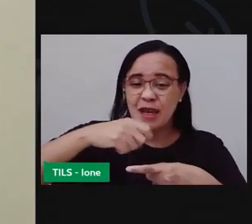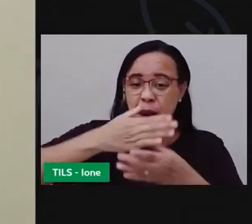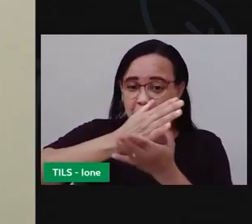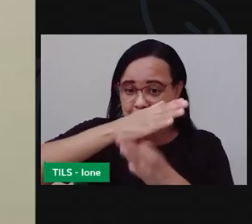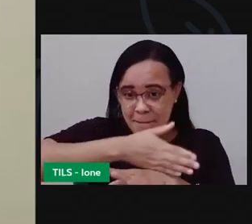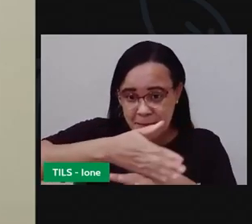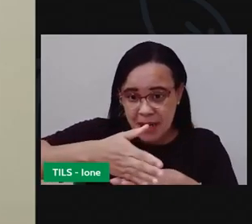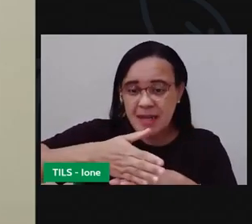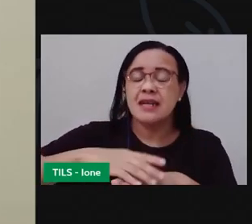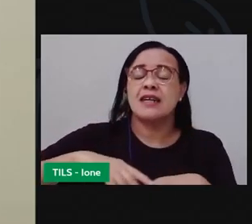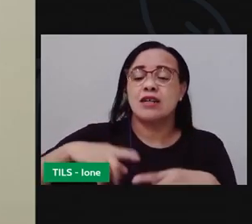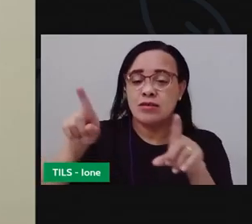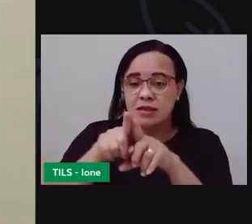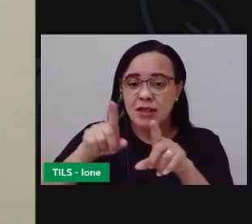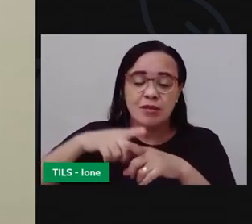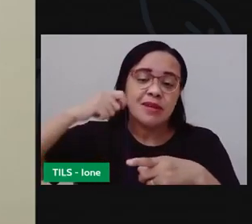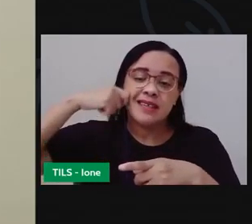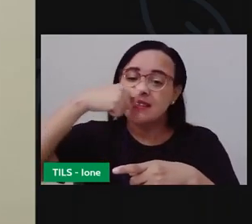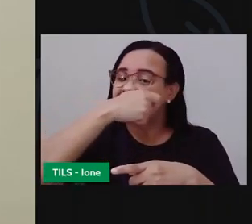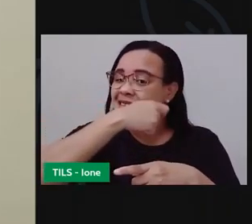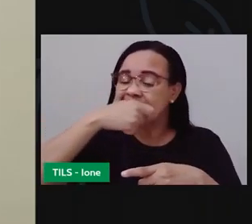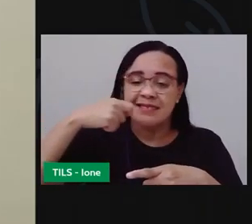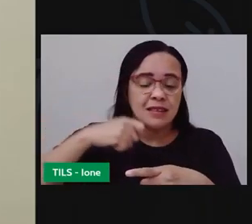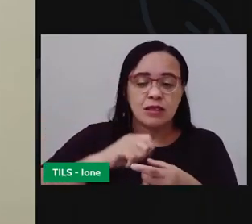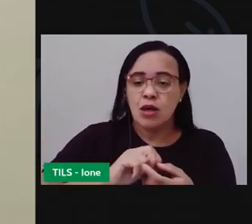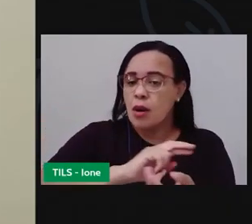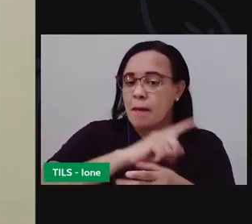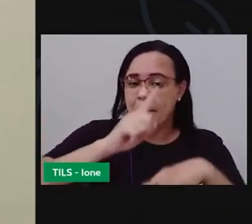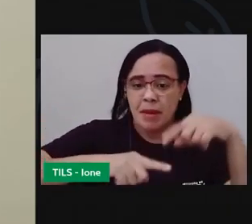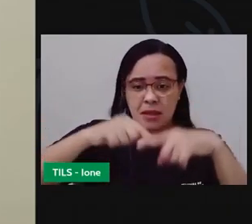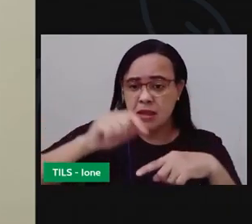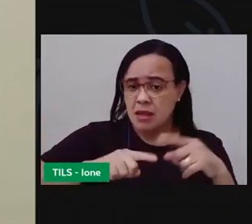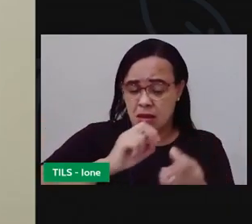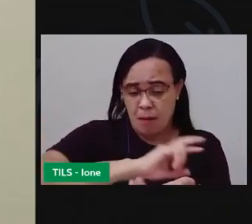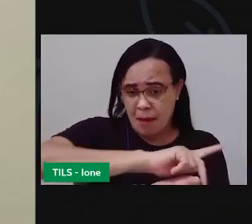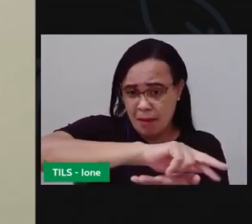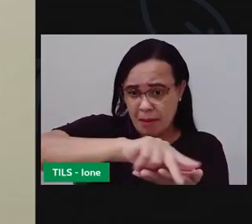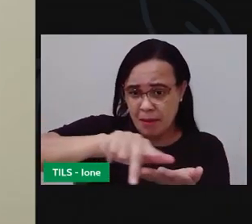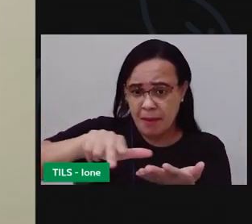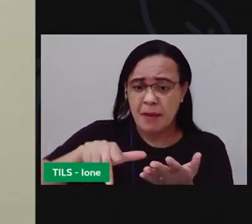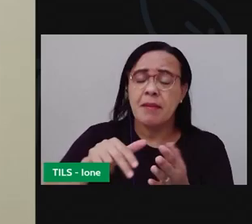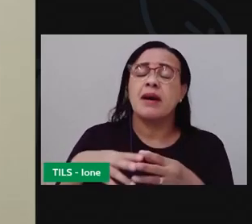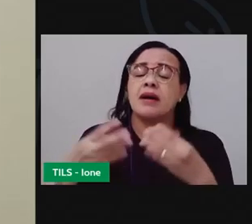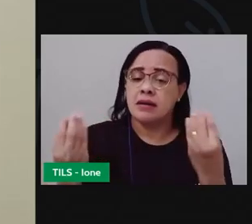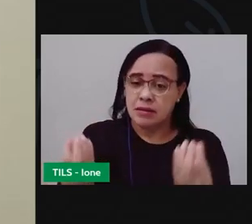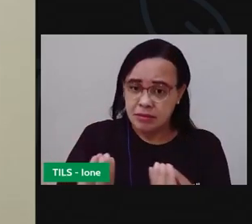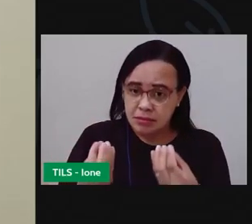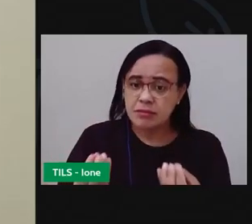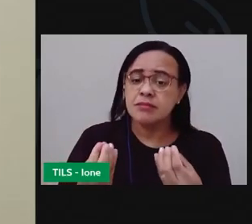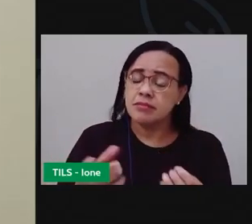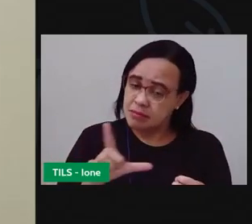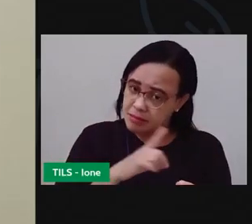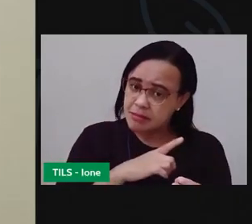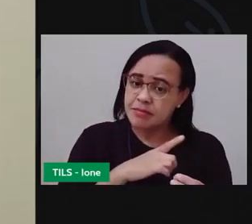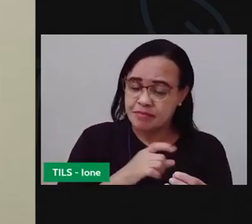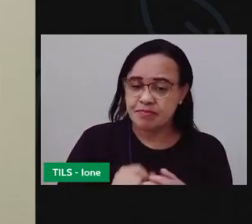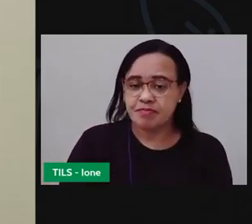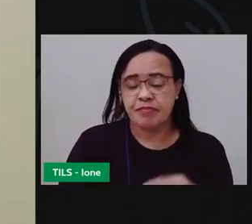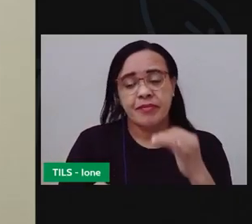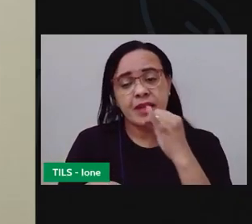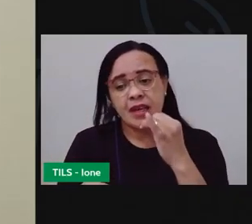dental, escova de dente. Tem outros materiais que a gente usa, por exemplo, para fazer atividade,